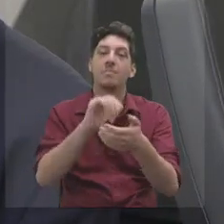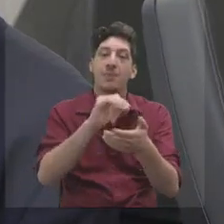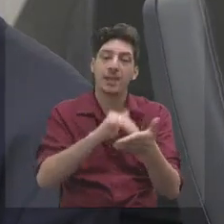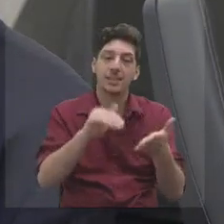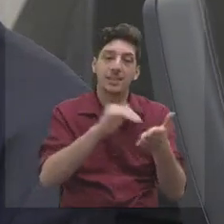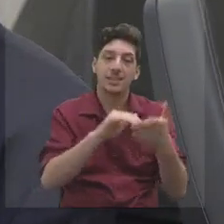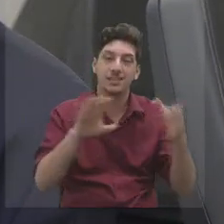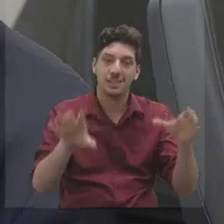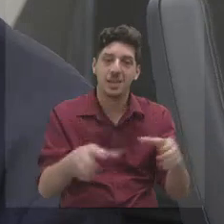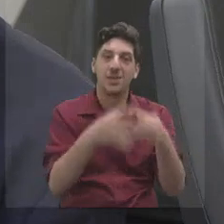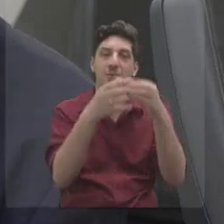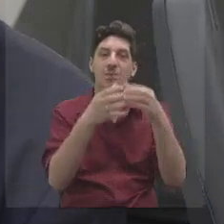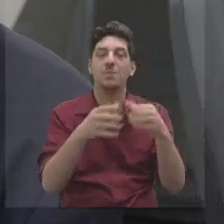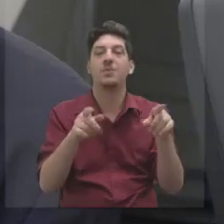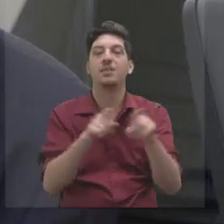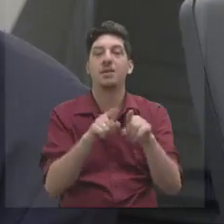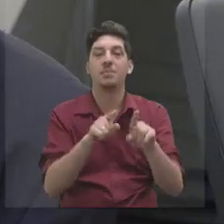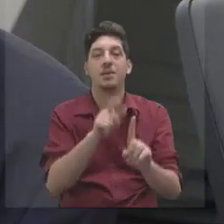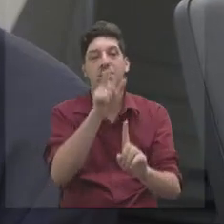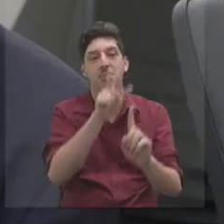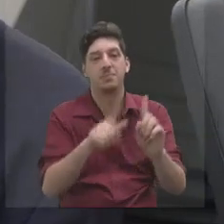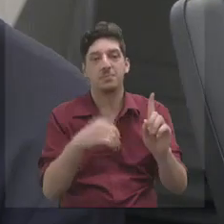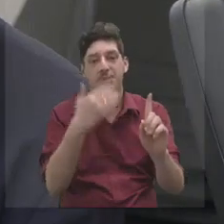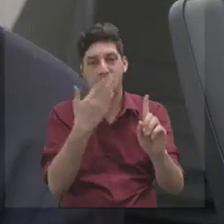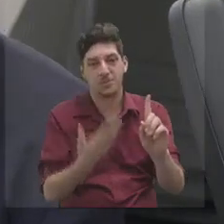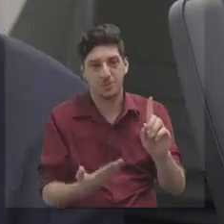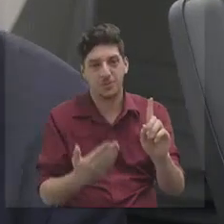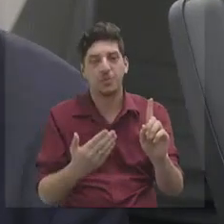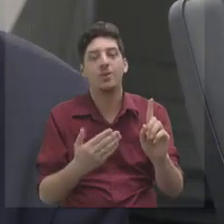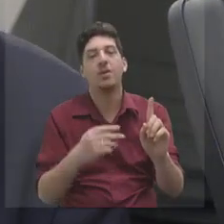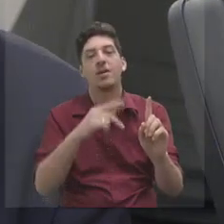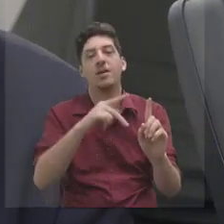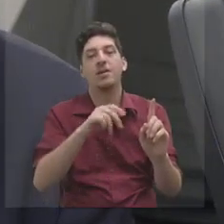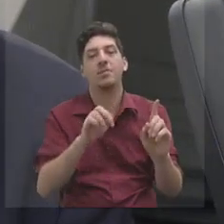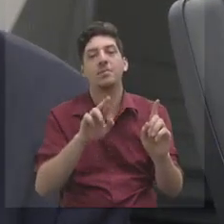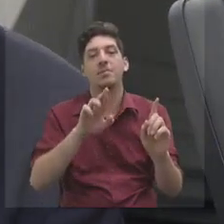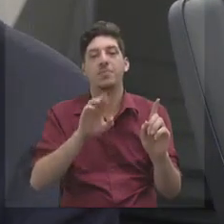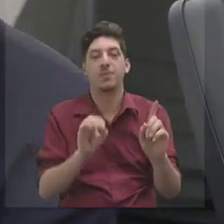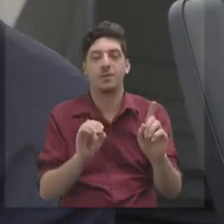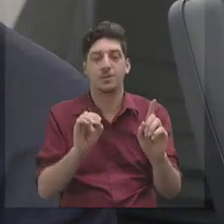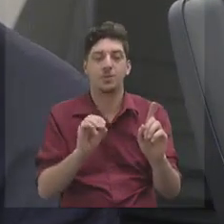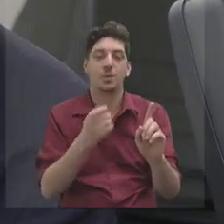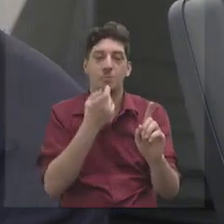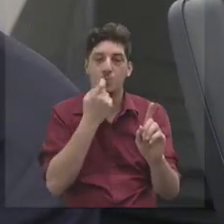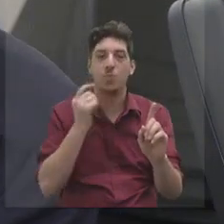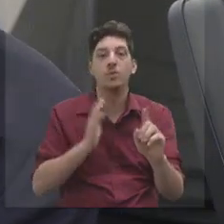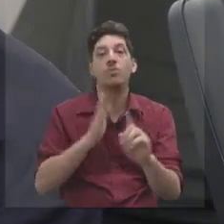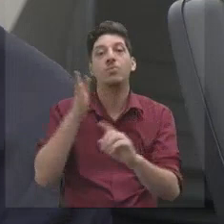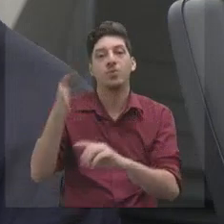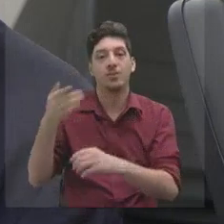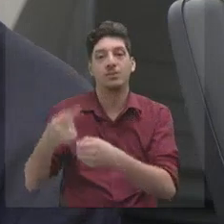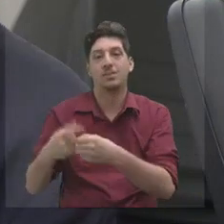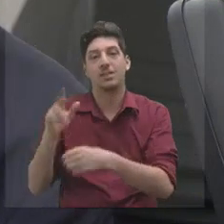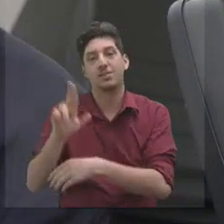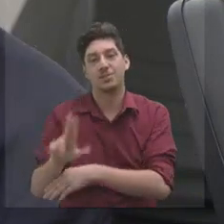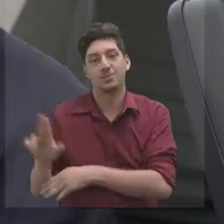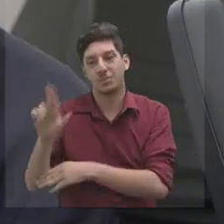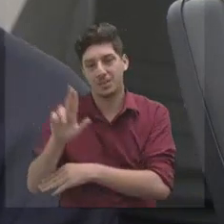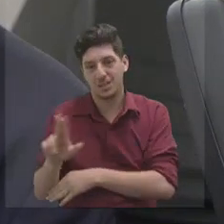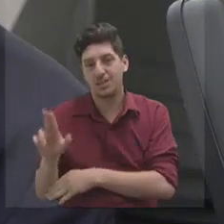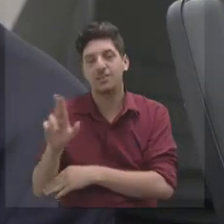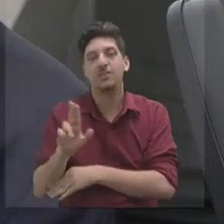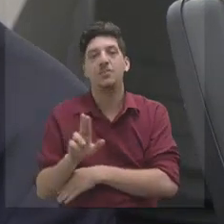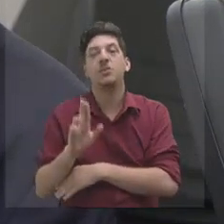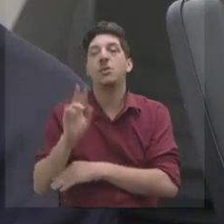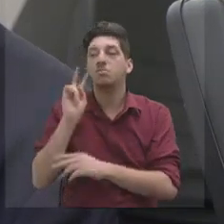inclusive na pessoa do secretário Pedro Bruno que esteve recentemente em Uberlândia e foi ver